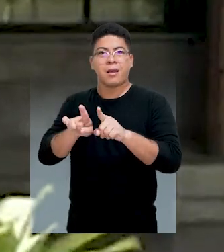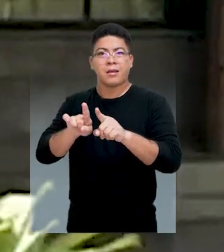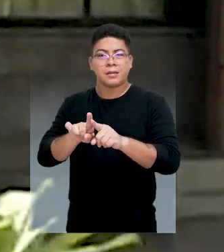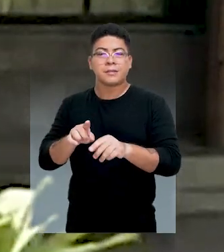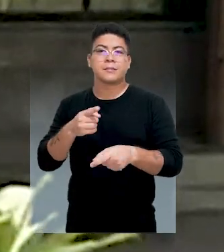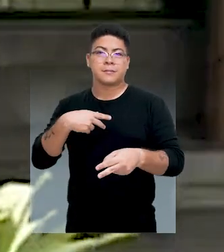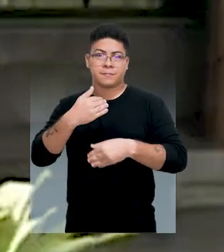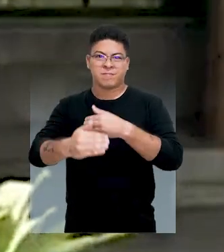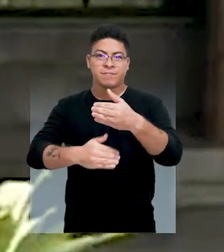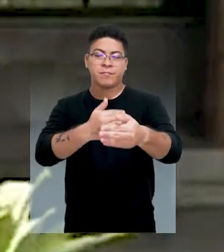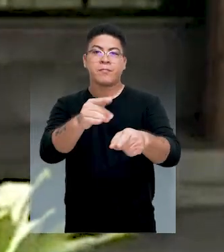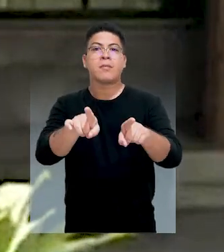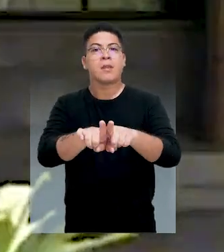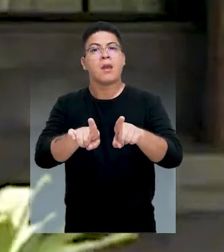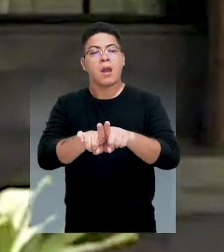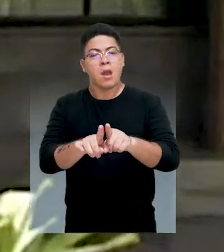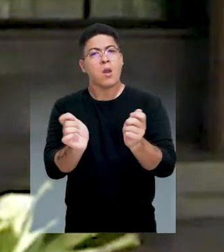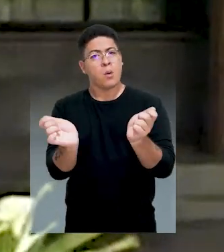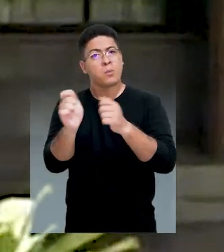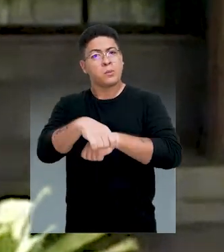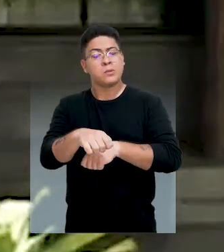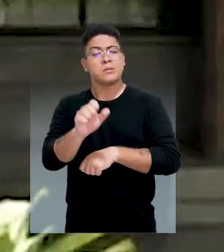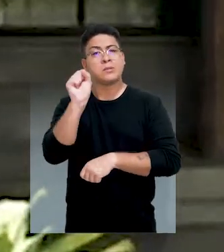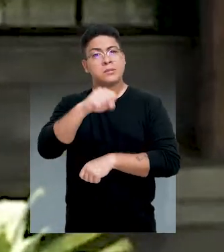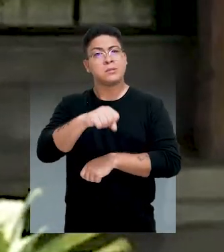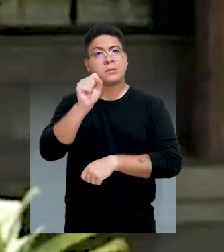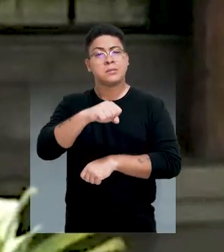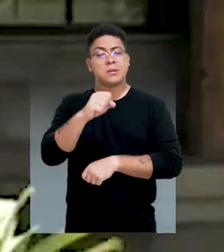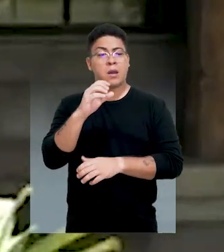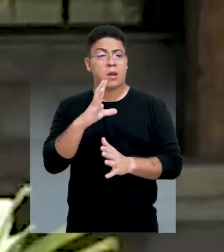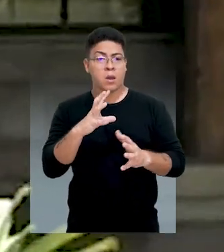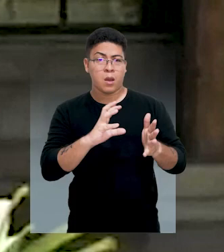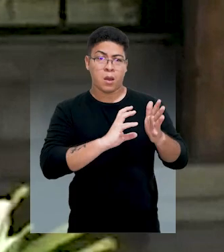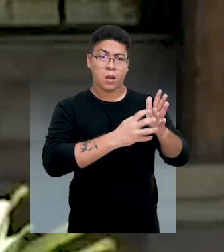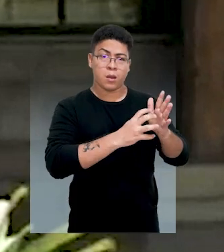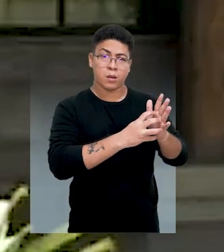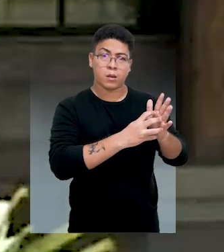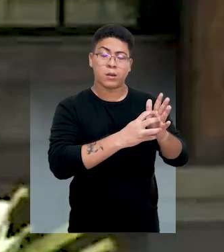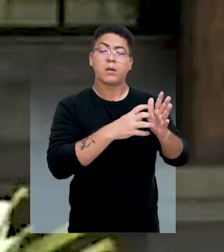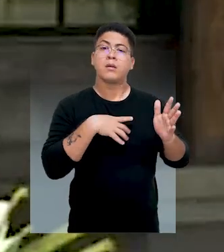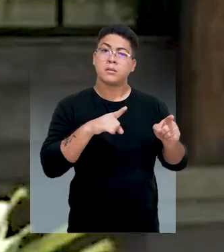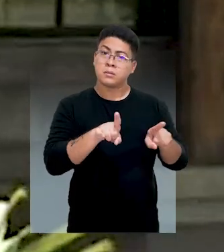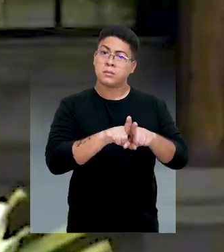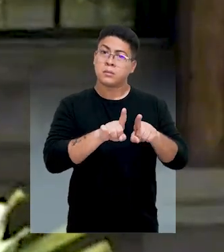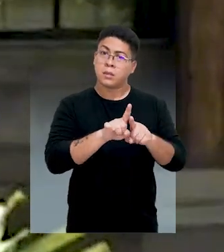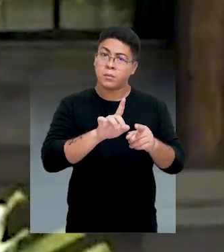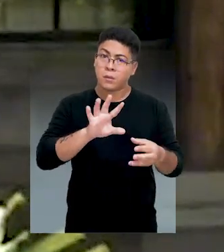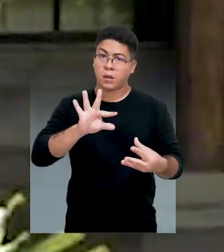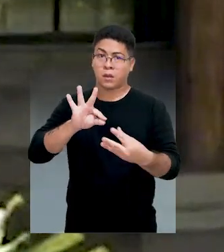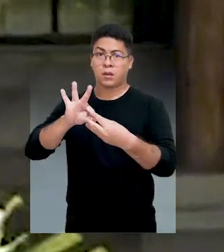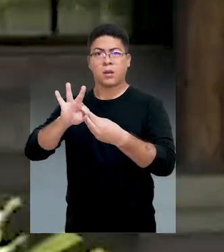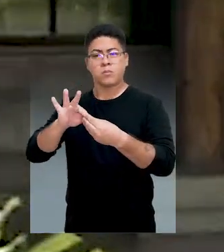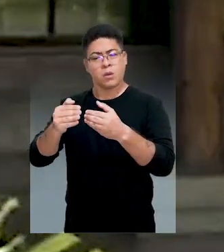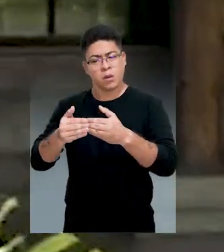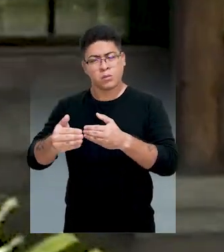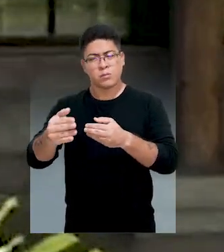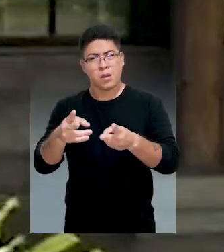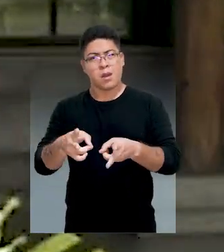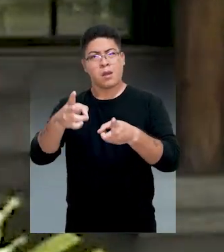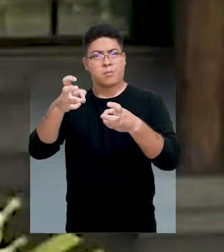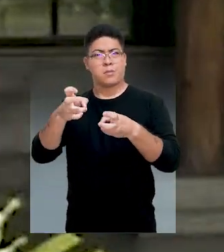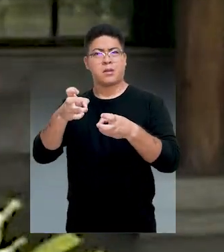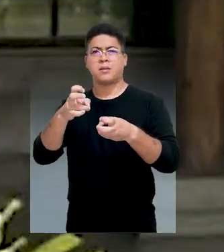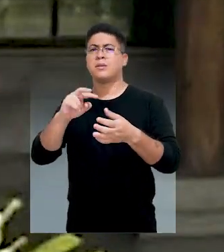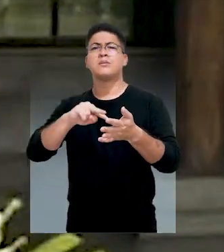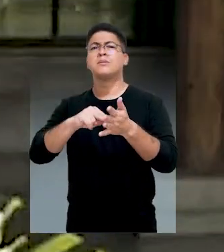fatores, é possível sim encontrar pessoas vivendo com HIV e AIDS que apresentem idades biológicas mais avançadas, mas isso não